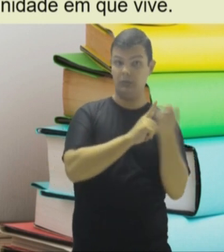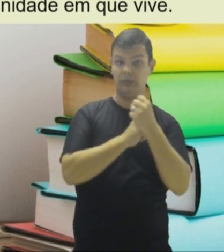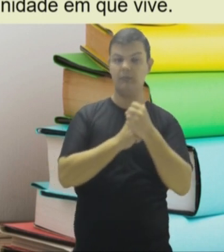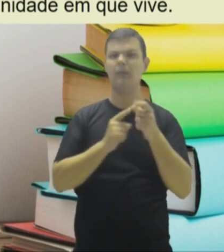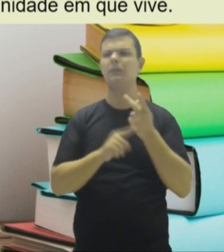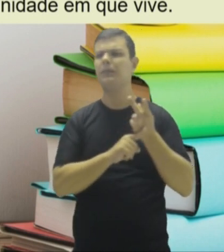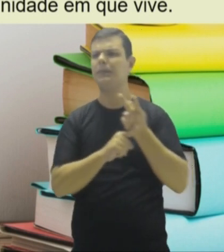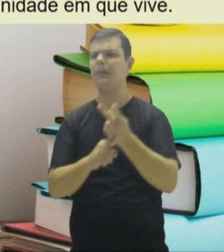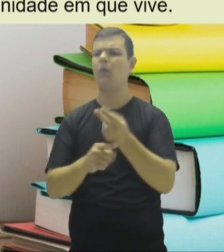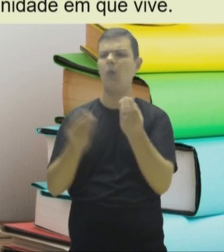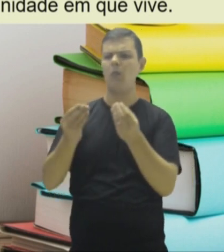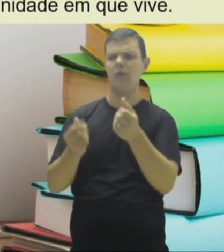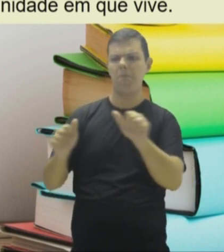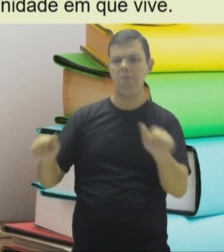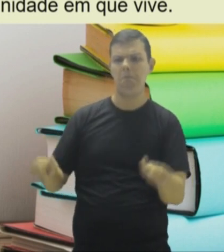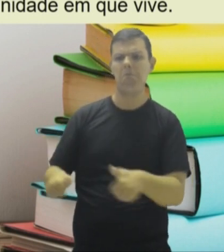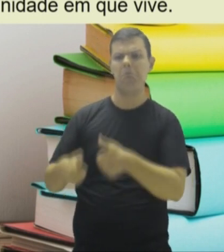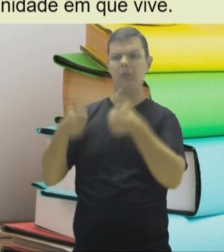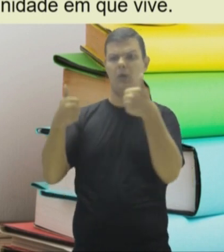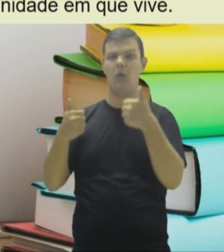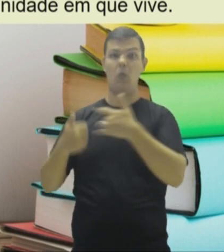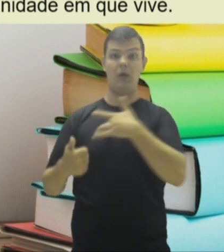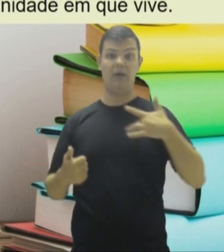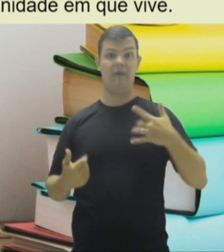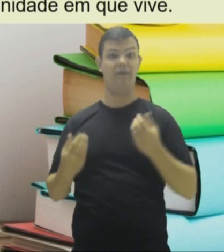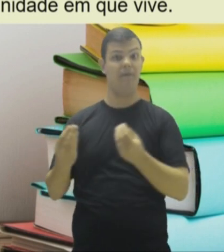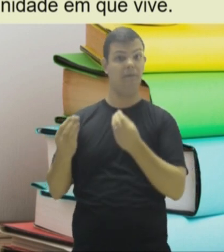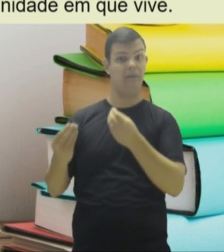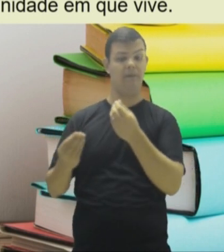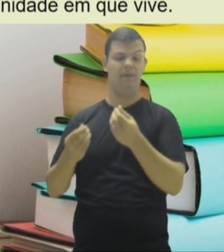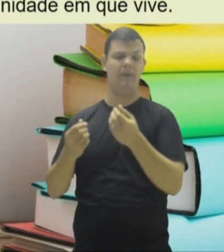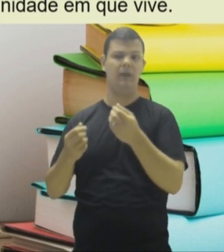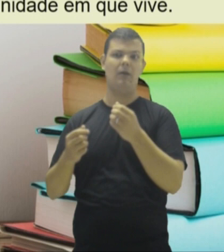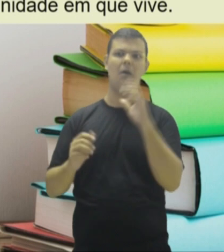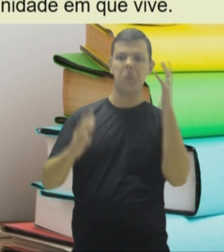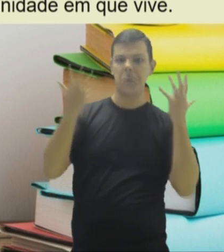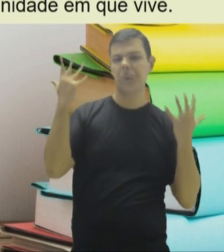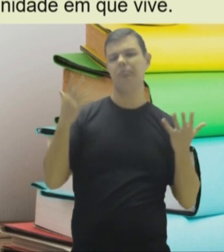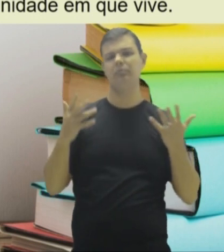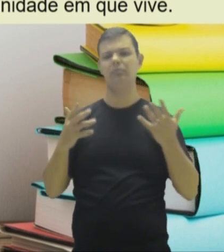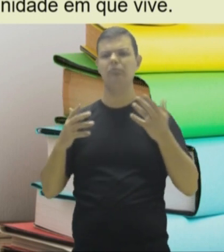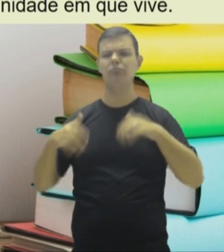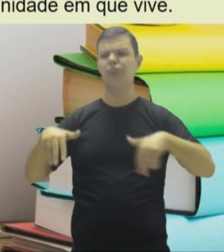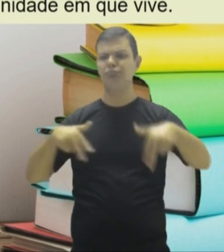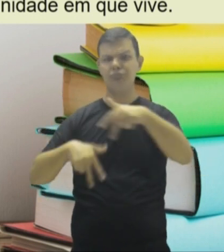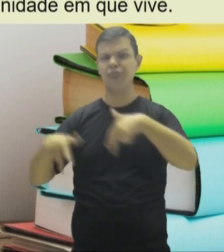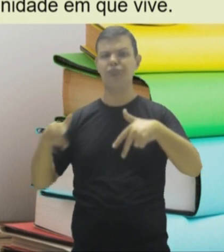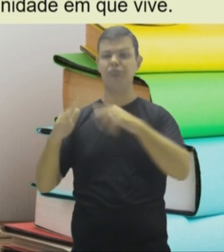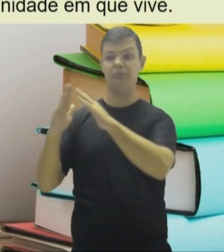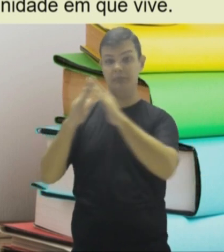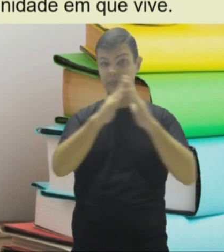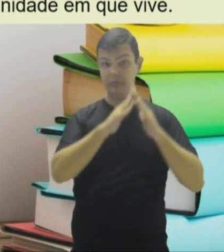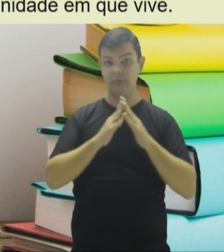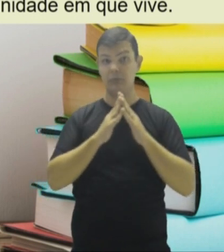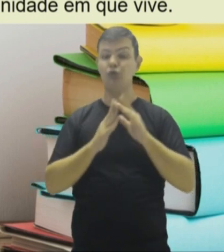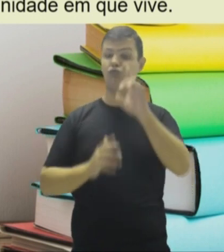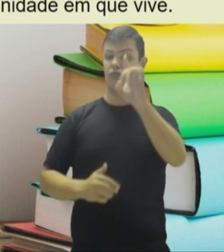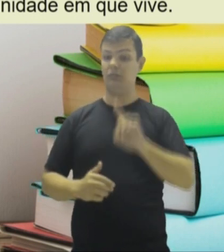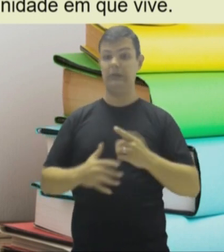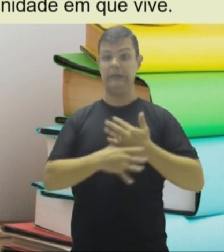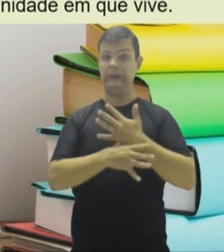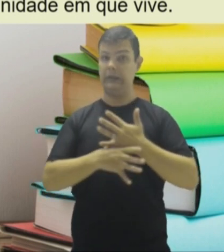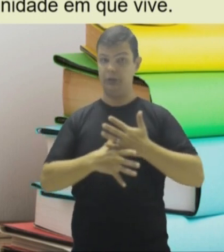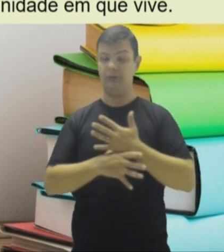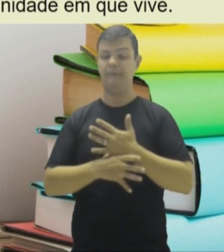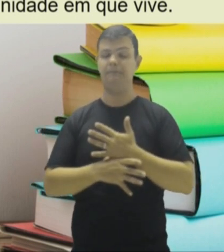por buscar soluções para a melhoria da qualidade de vida em áreas como meio ambiente, mobilidade, moradia, direito à